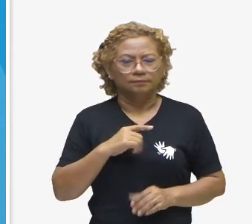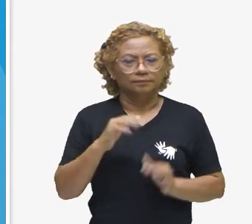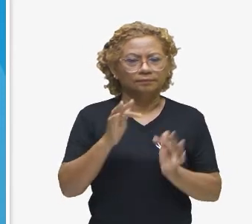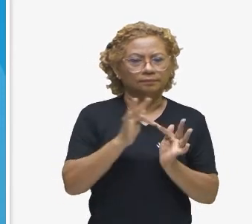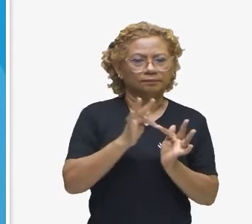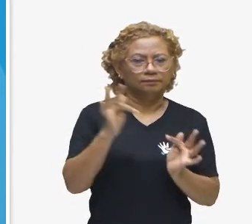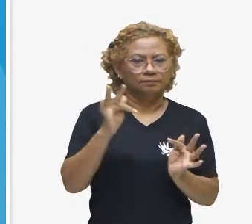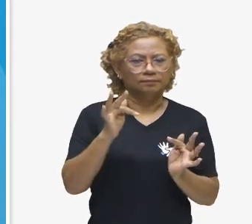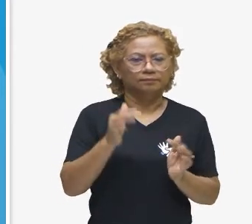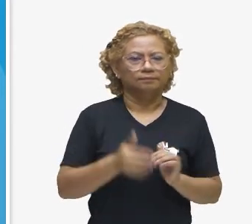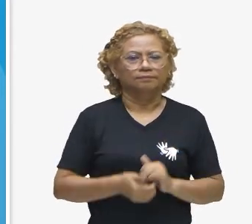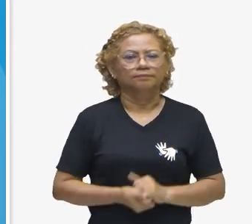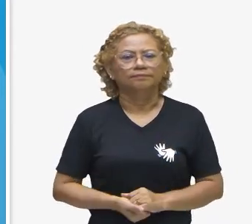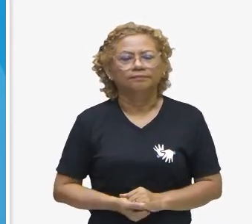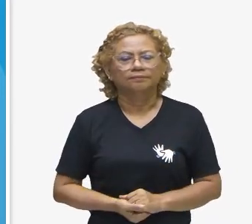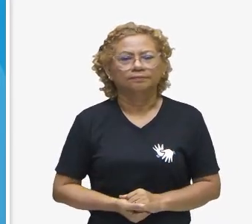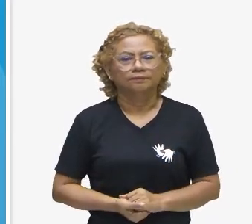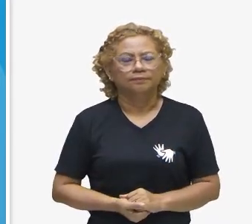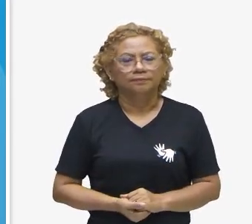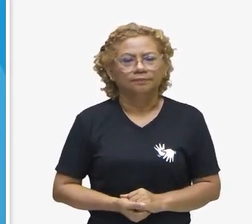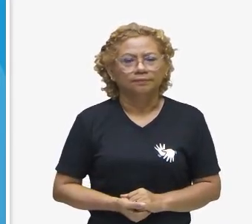ver.